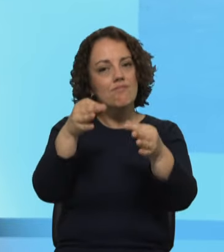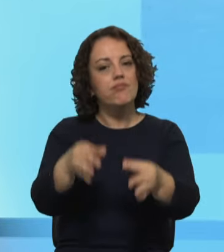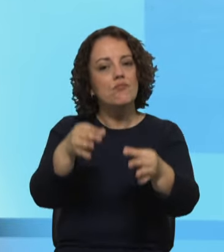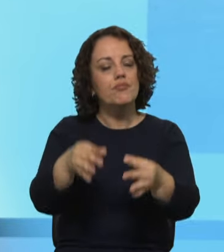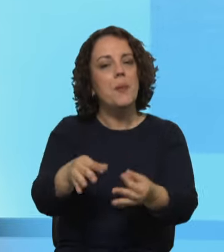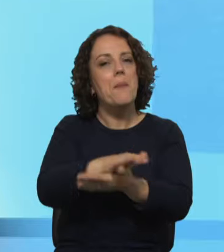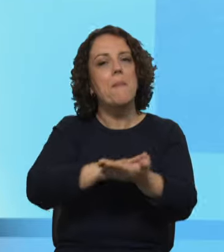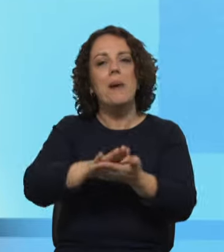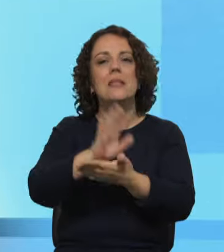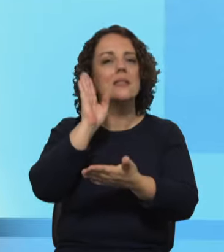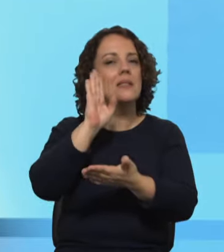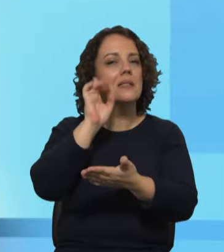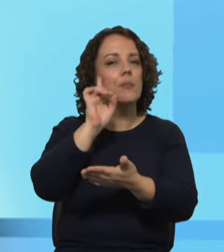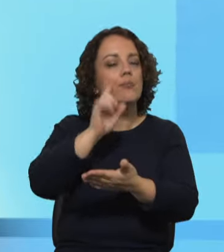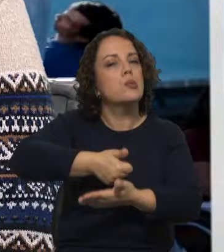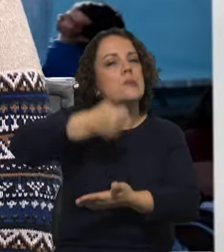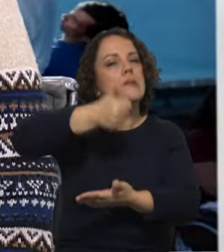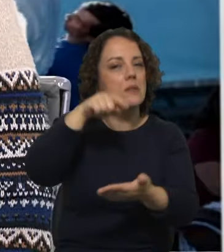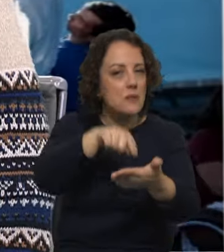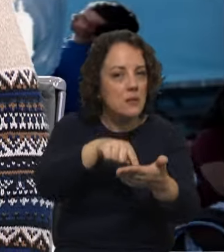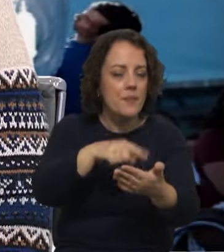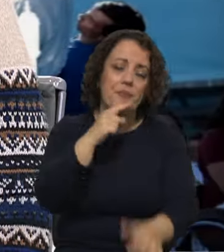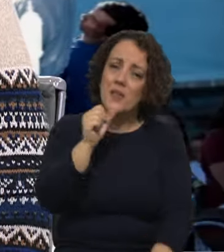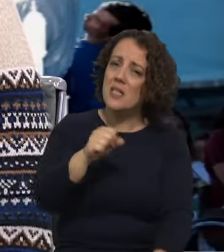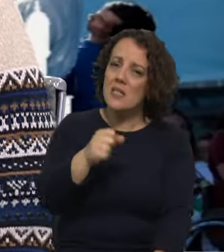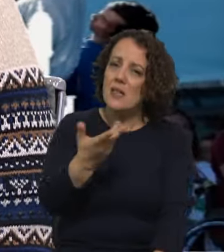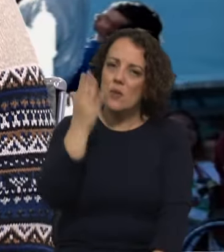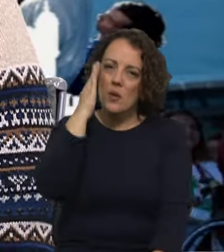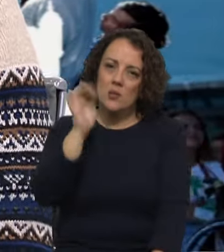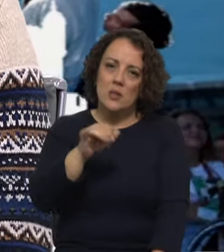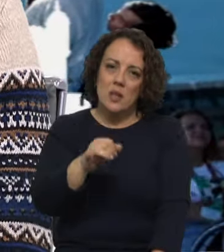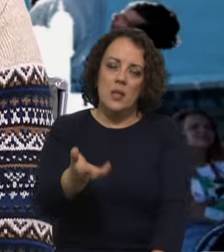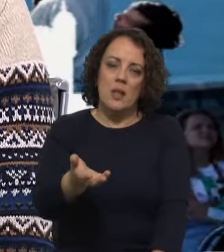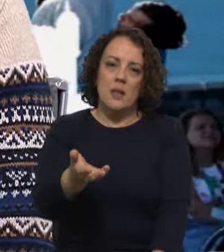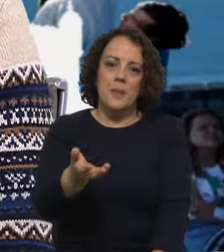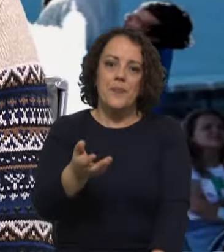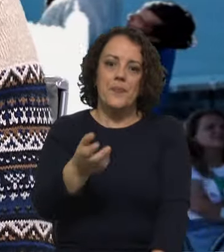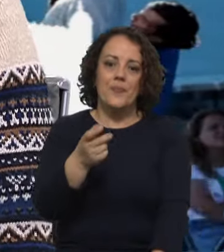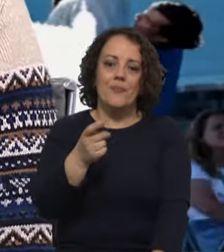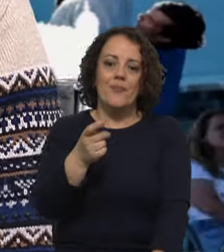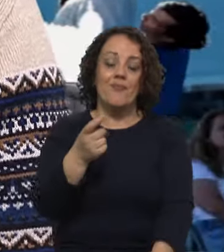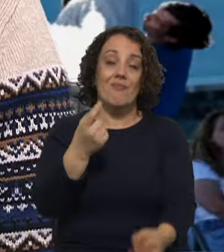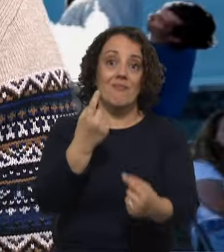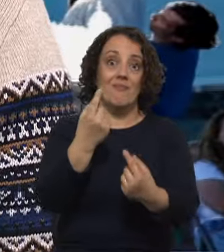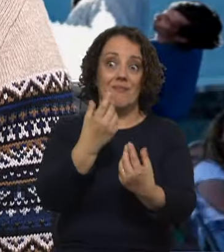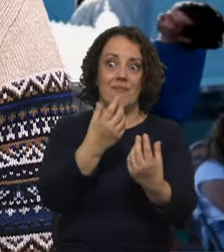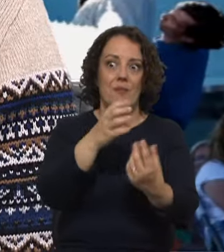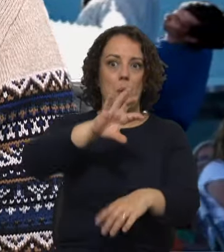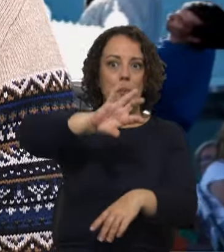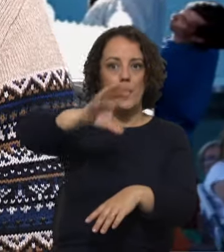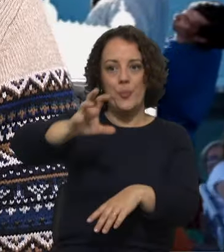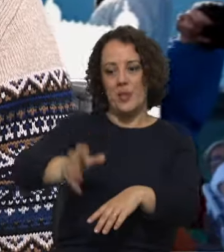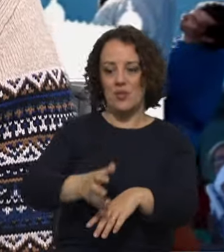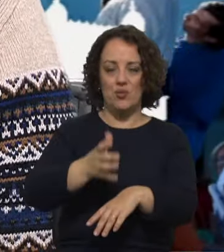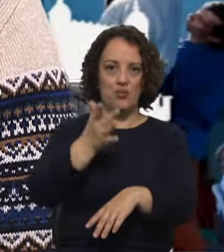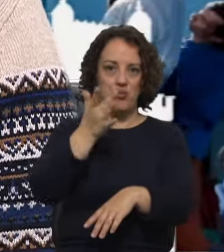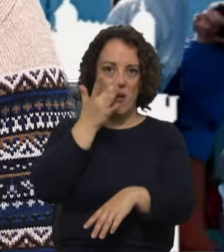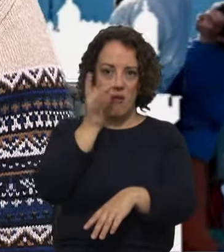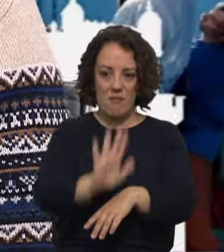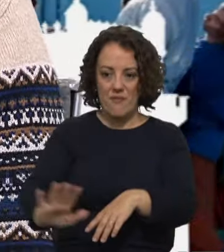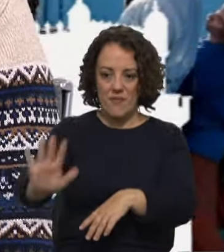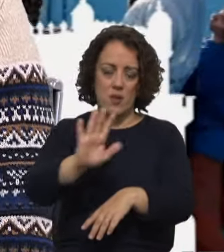sim eh eu acho que sim eu acho que a forma como muitos dos países africanos que atravessamos se relacionam